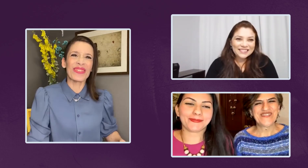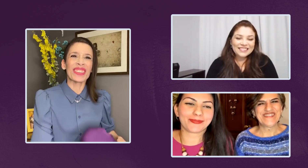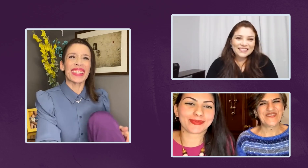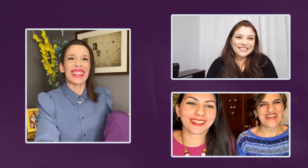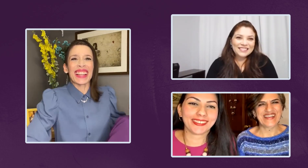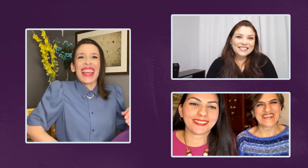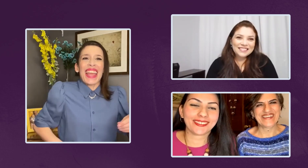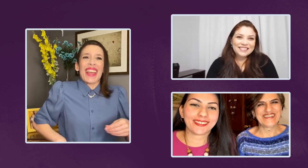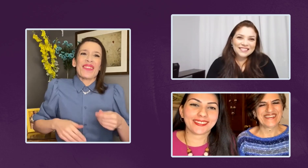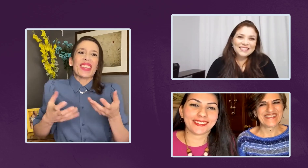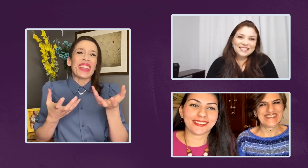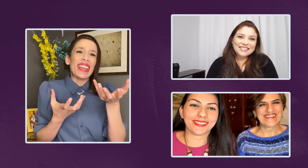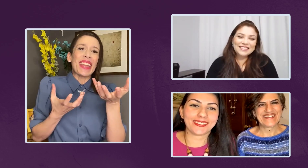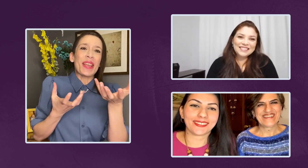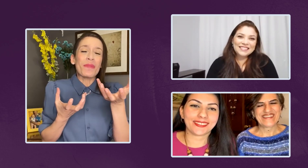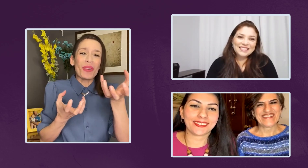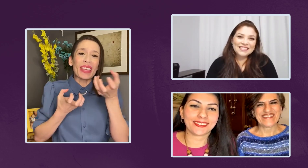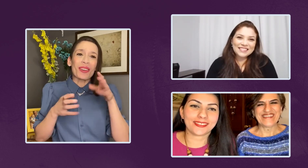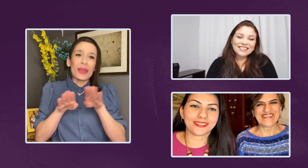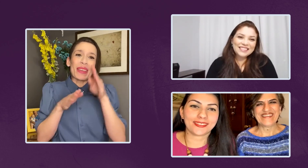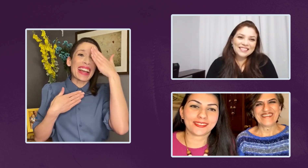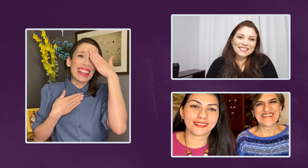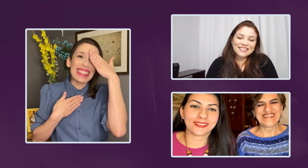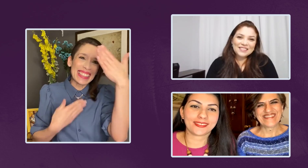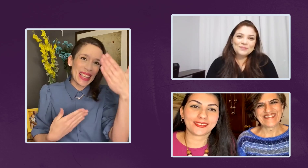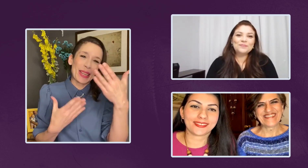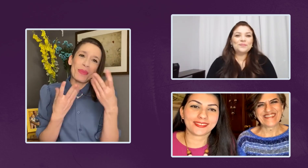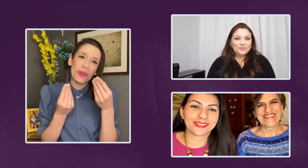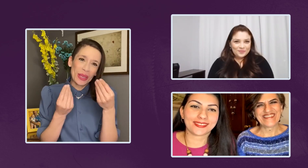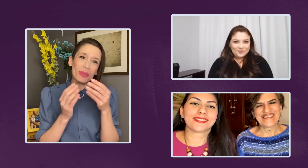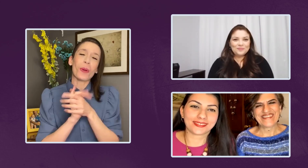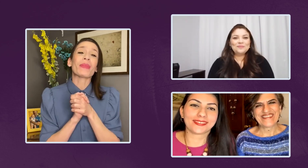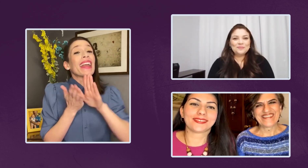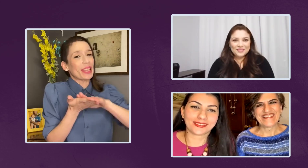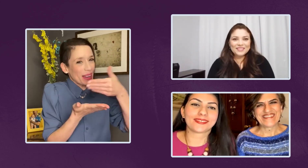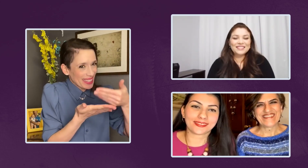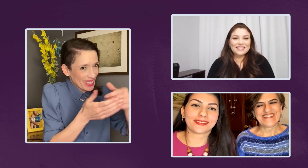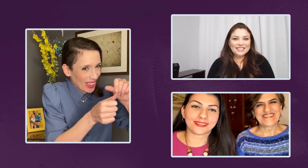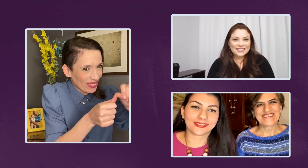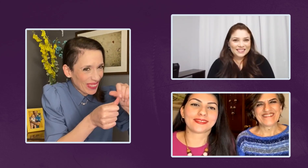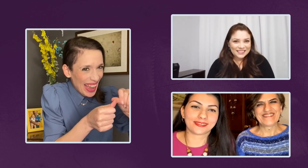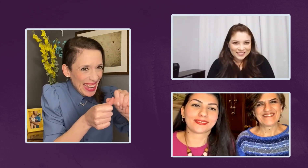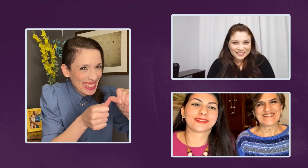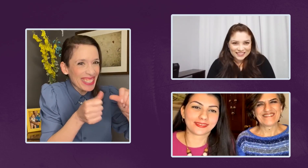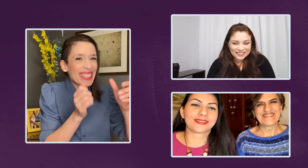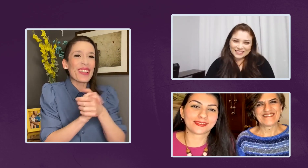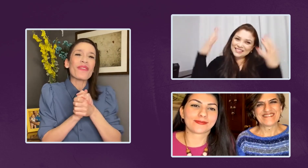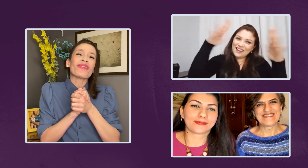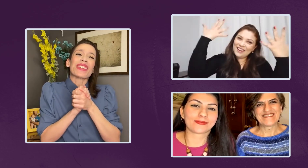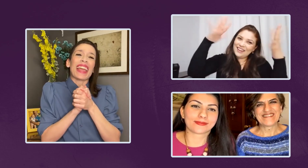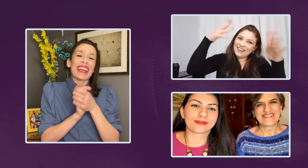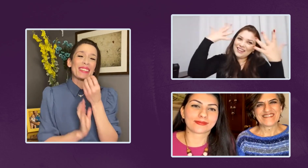Nada. obrigada. E eu quero também agradecer muito a interpretação da